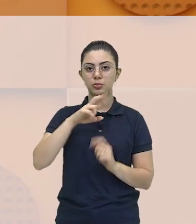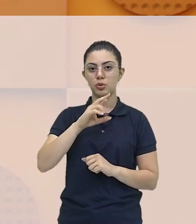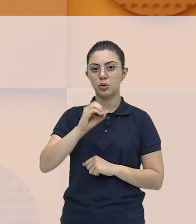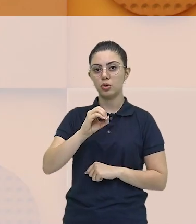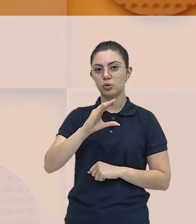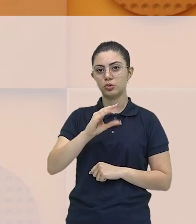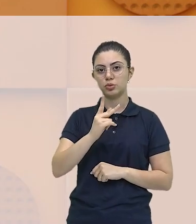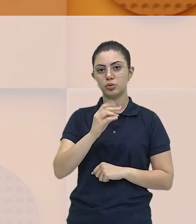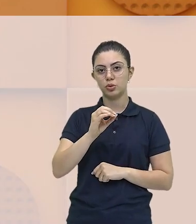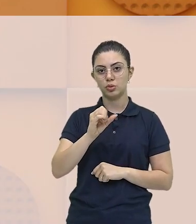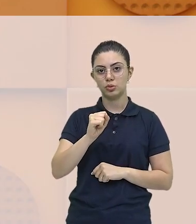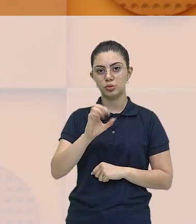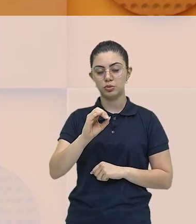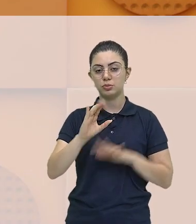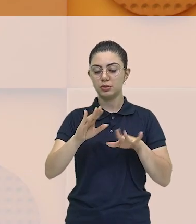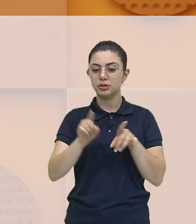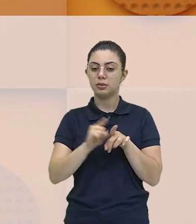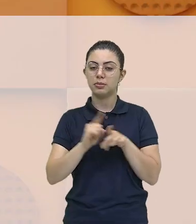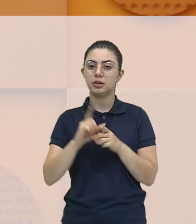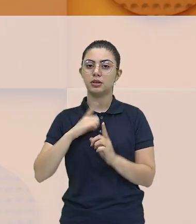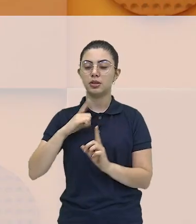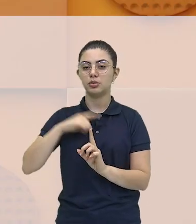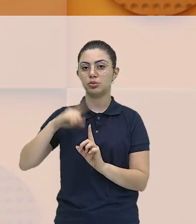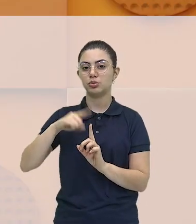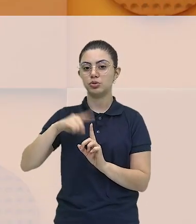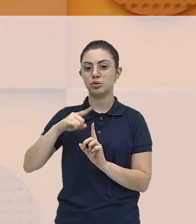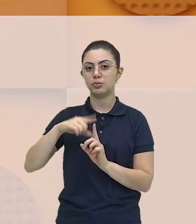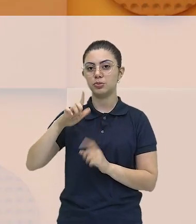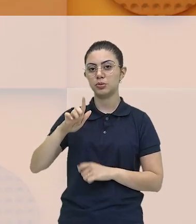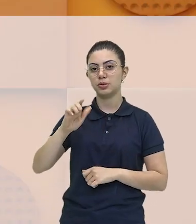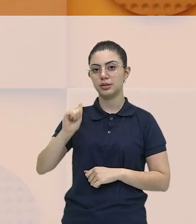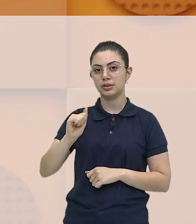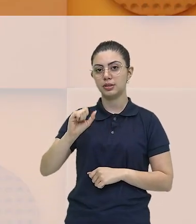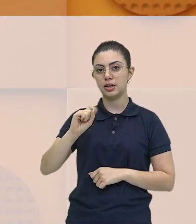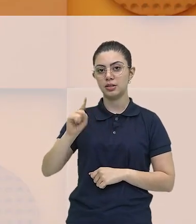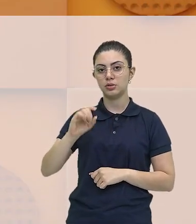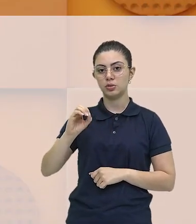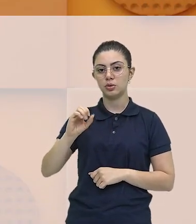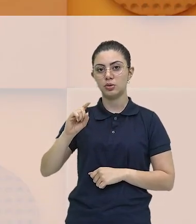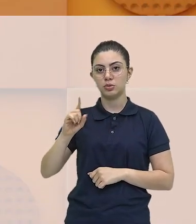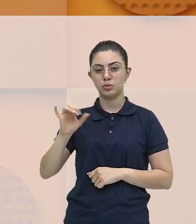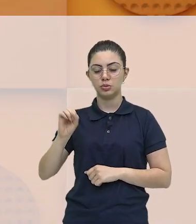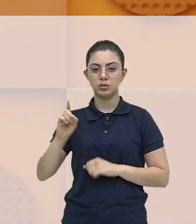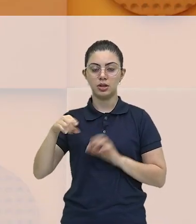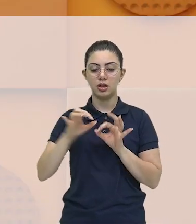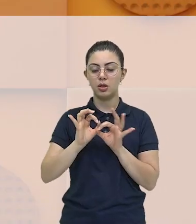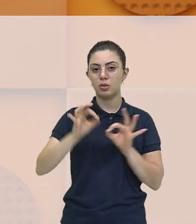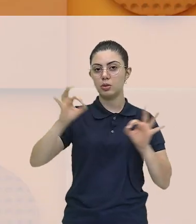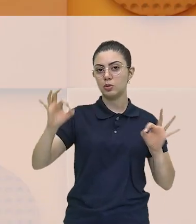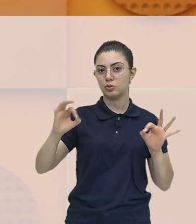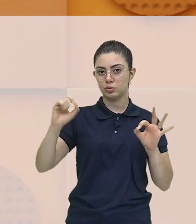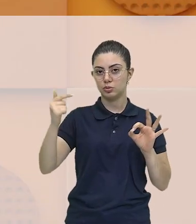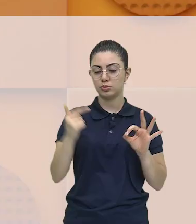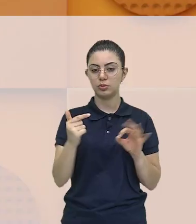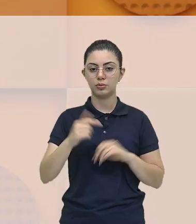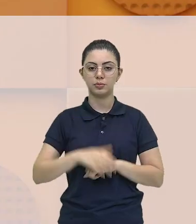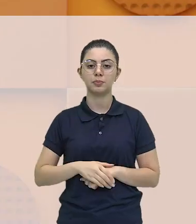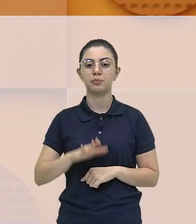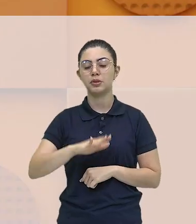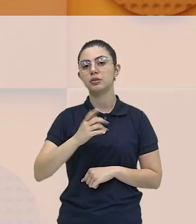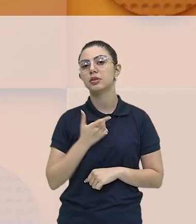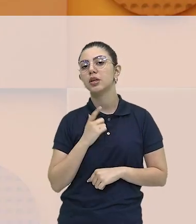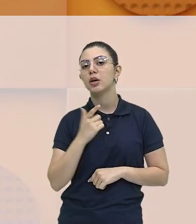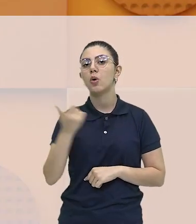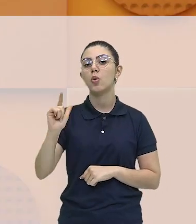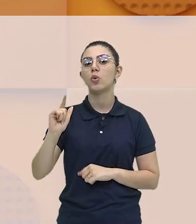os planetas gasosos, que são os que estão mais distantes do Sol. Outro corpo celeste que está presente no